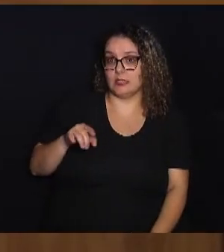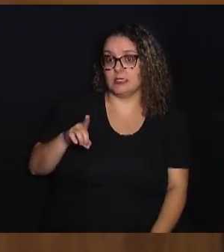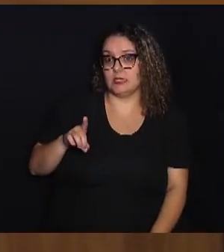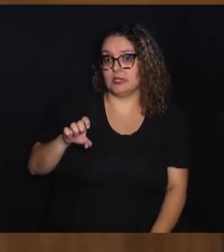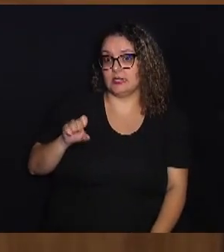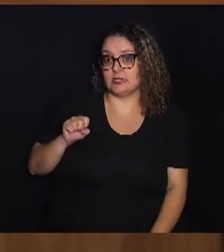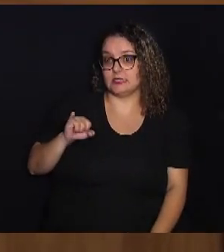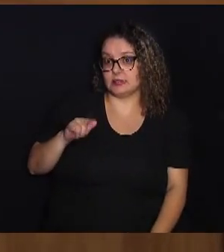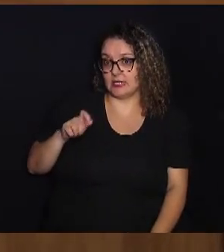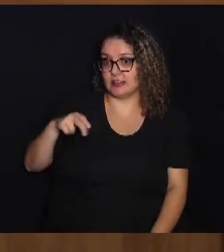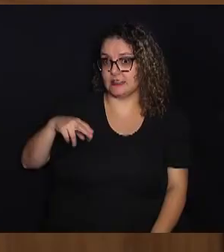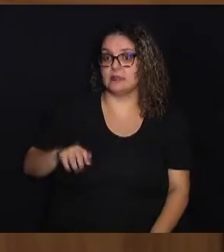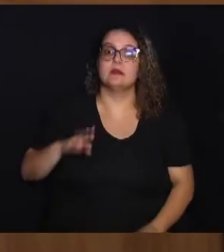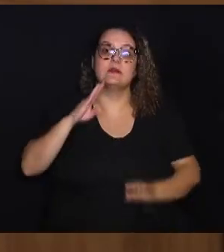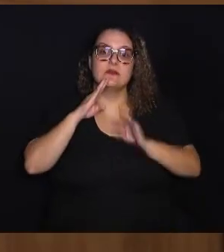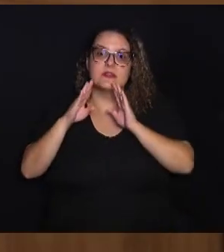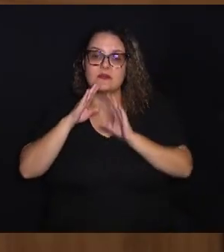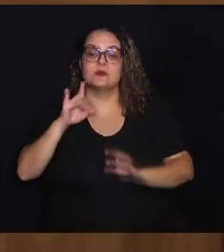Fez o nozinho.